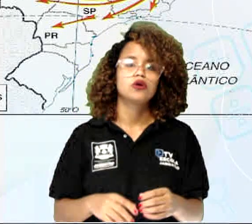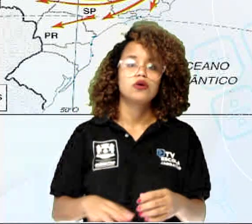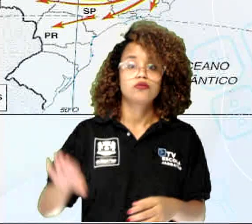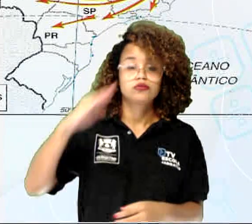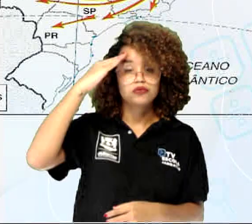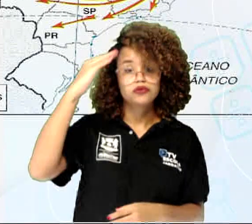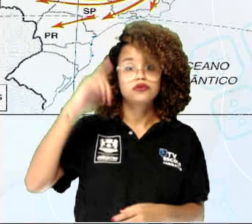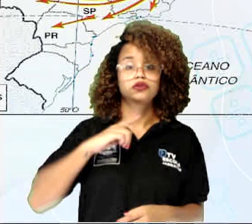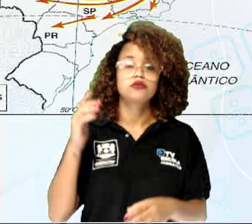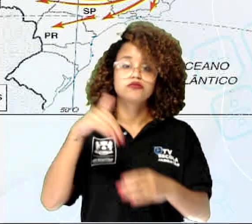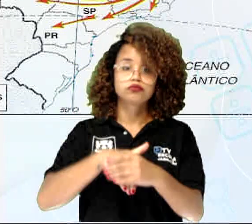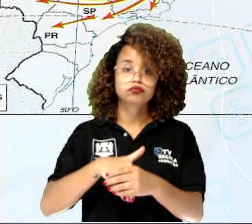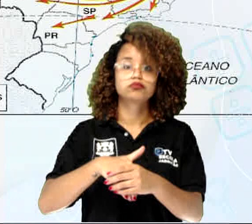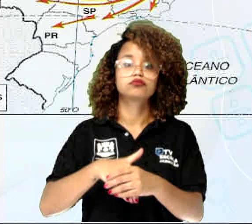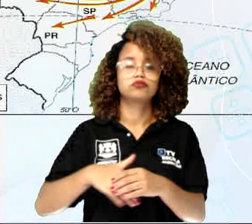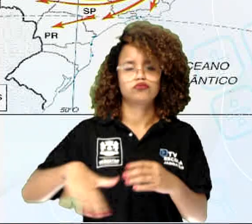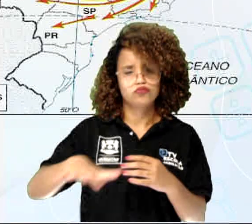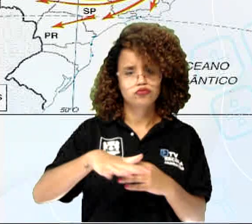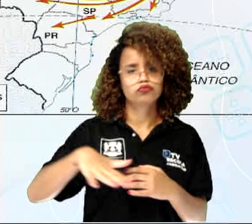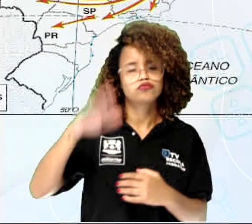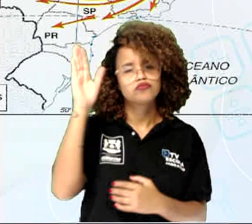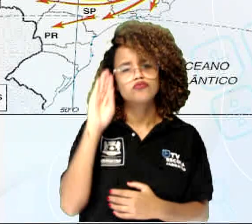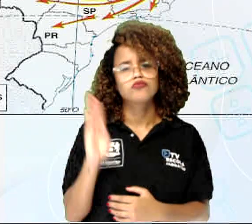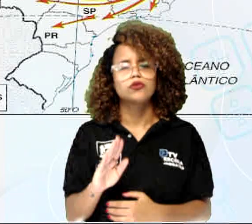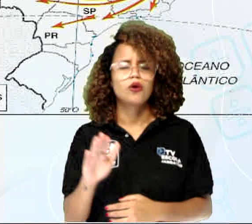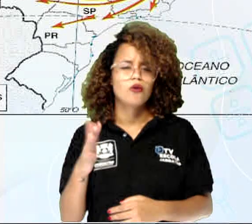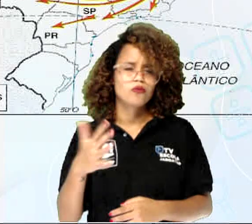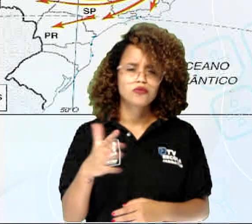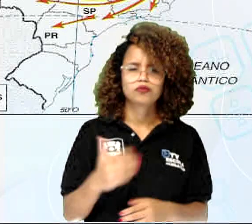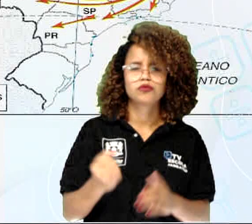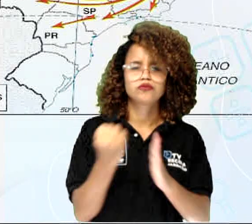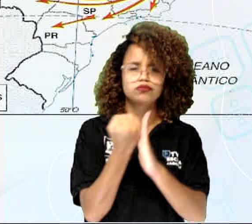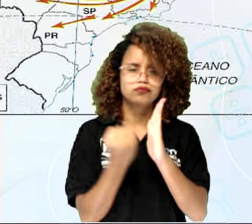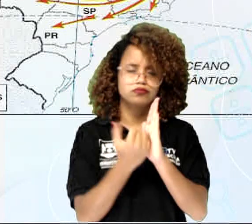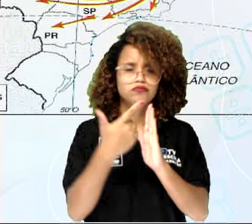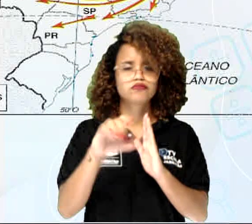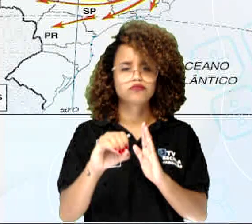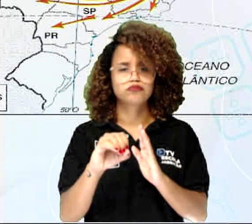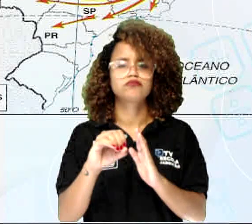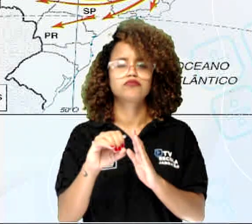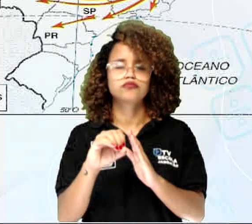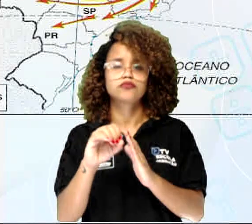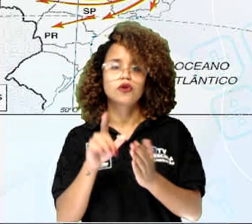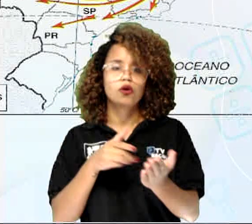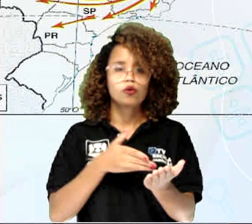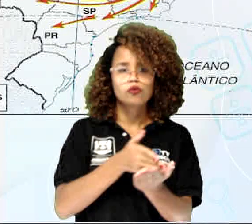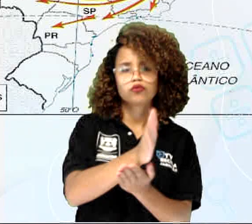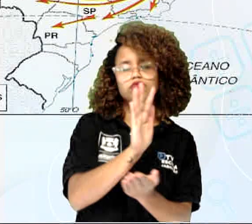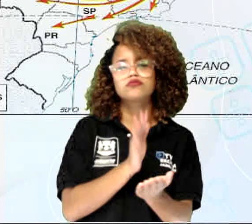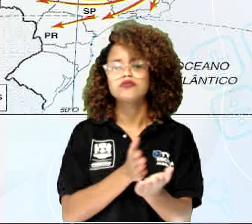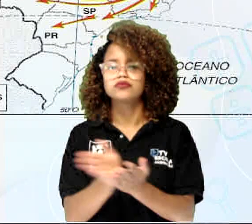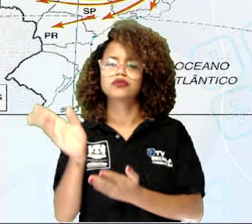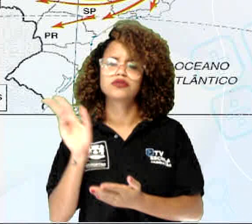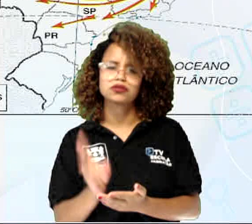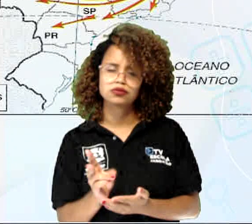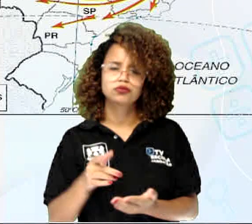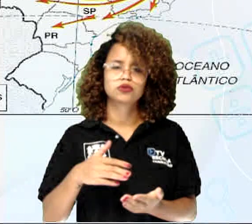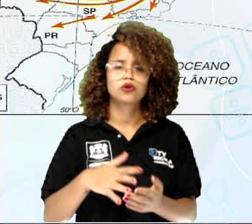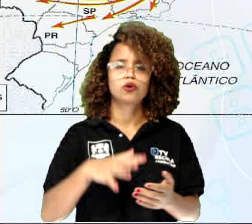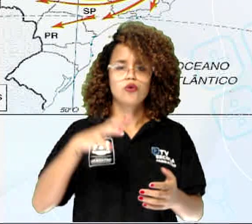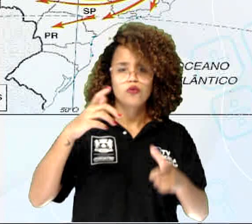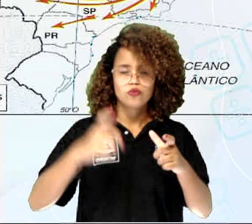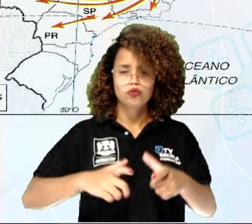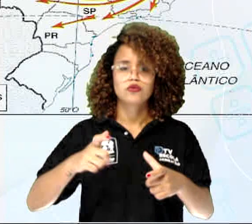brasileiro, principalmente aí no século XX, né? Vejam que as setinhas, no geral, elas estão saindo ali da